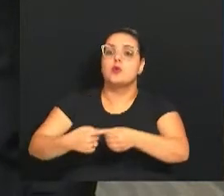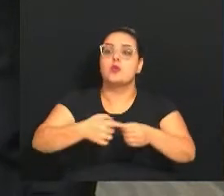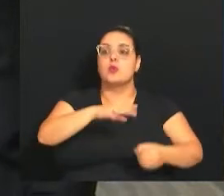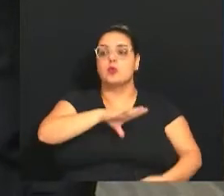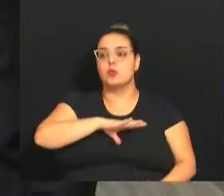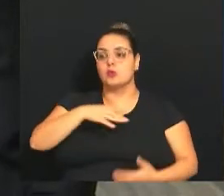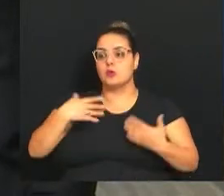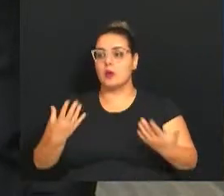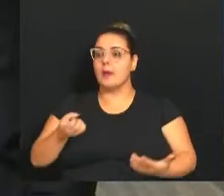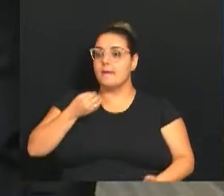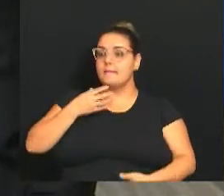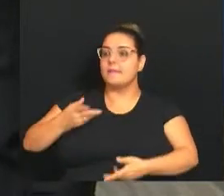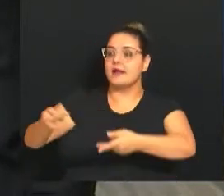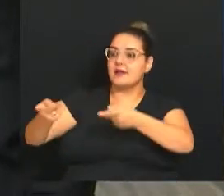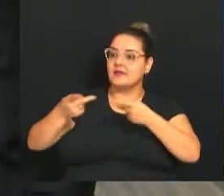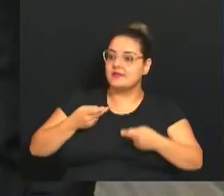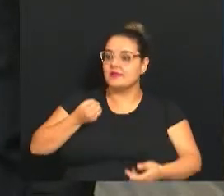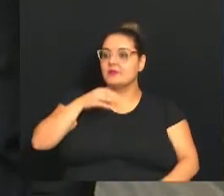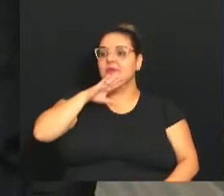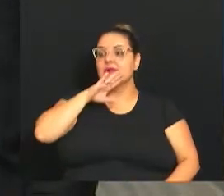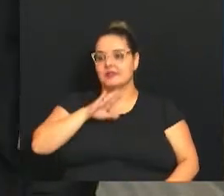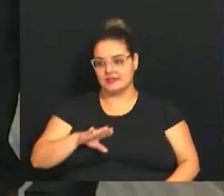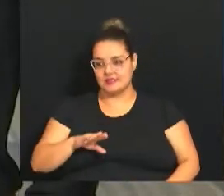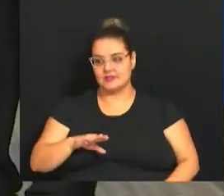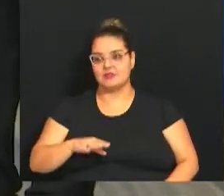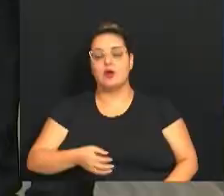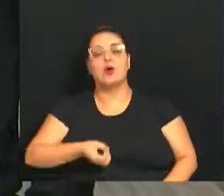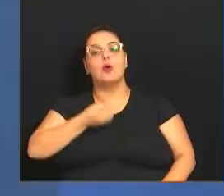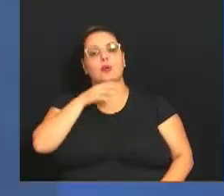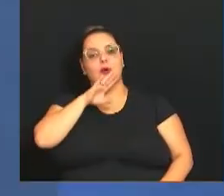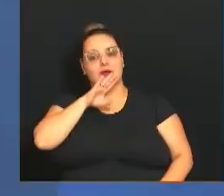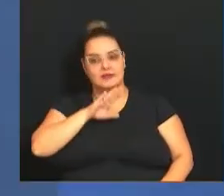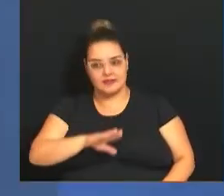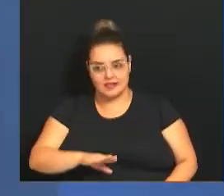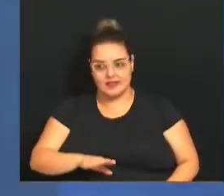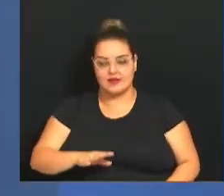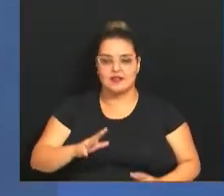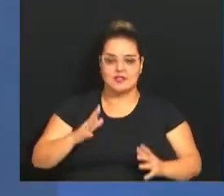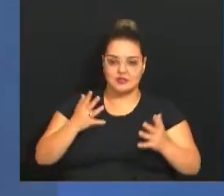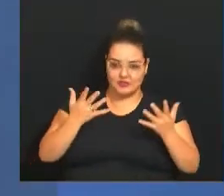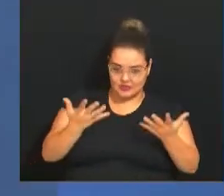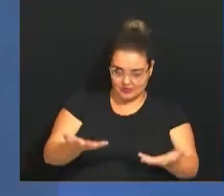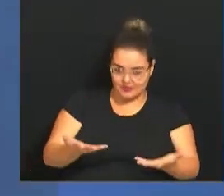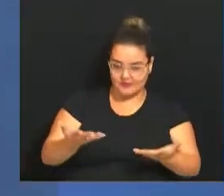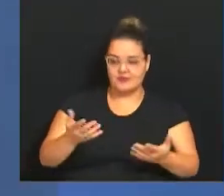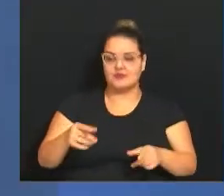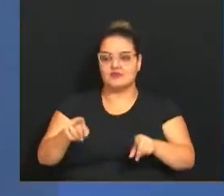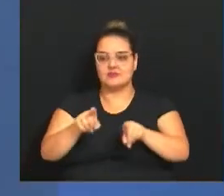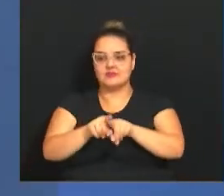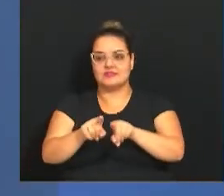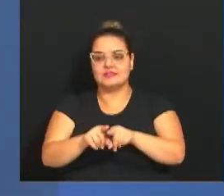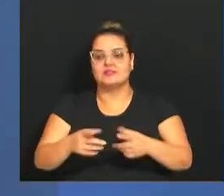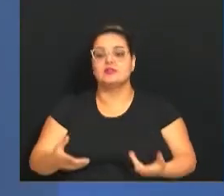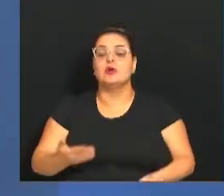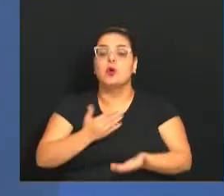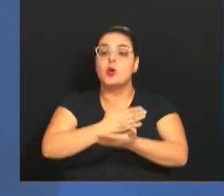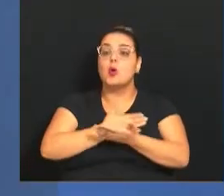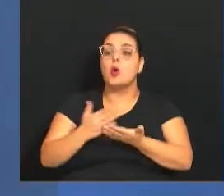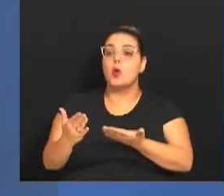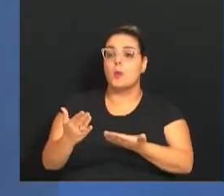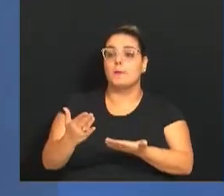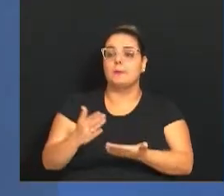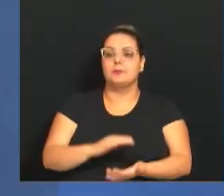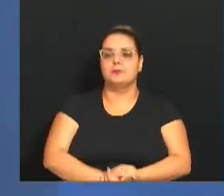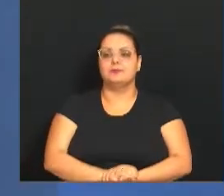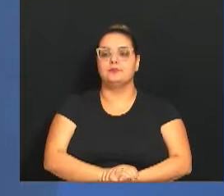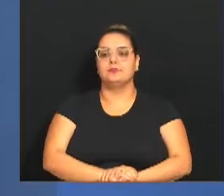seja bem-vinda e boa tarde. Boa tarde, Gabriel. Boa tarde a você de casa. E a gente já começa com